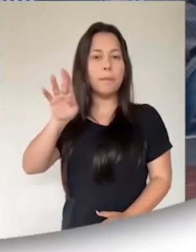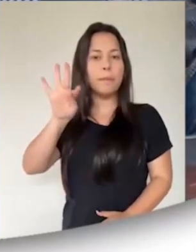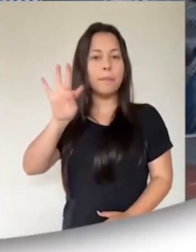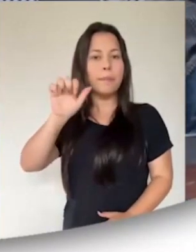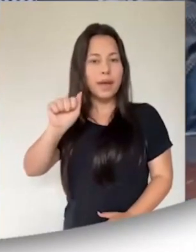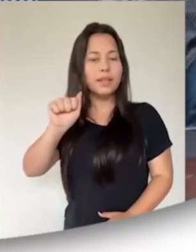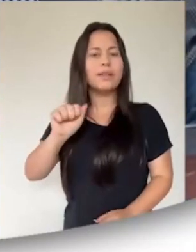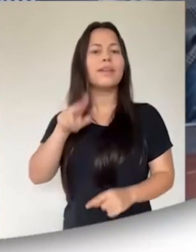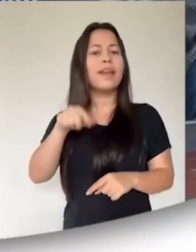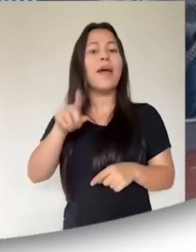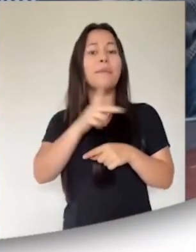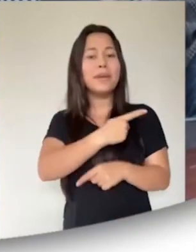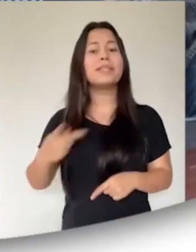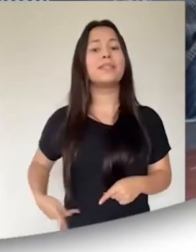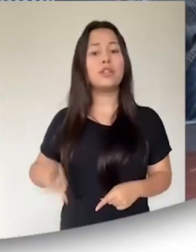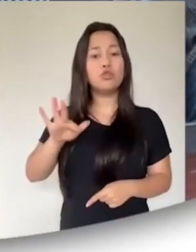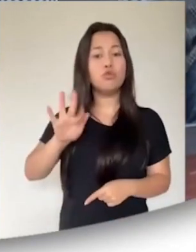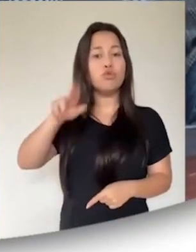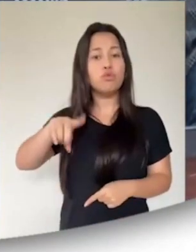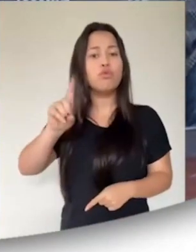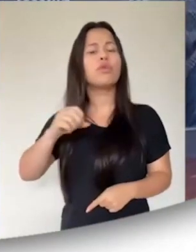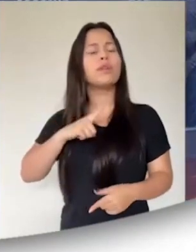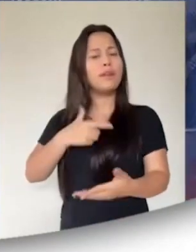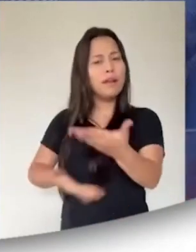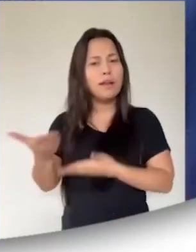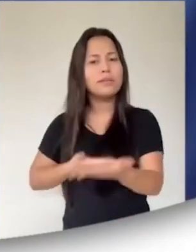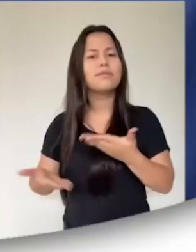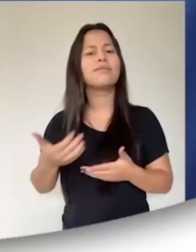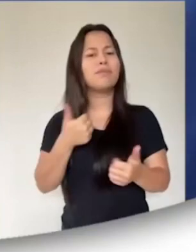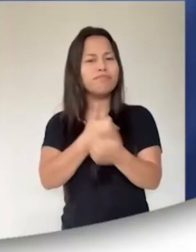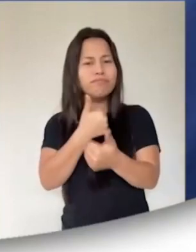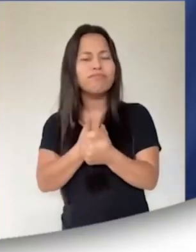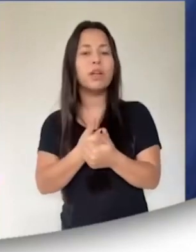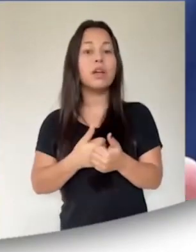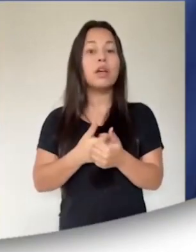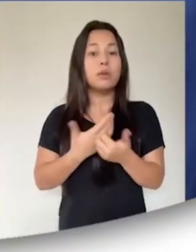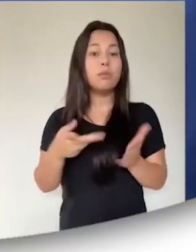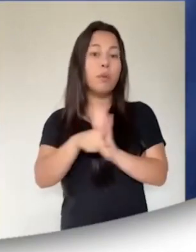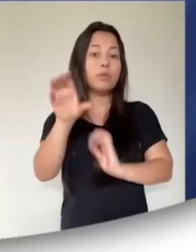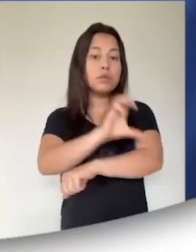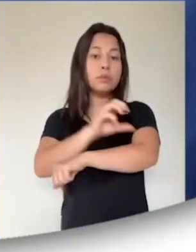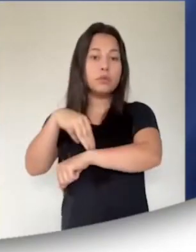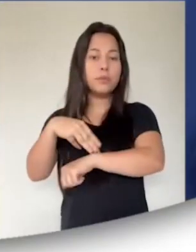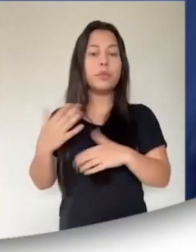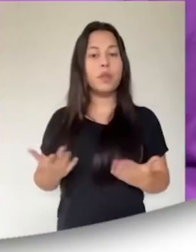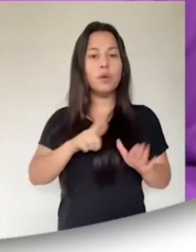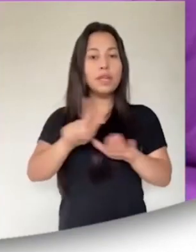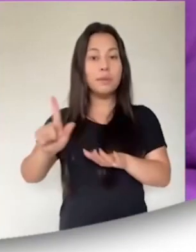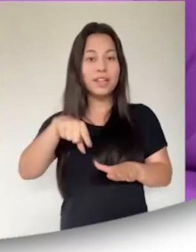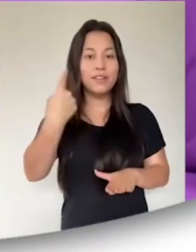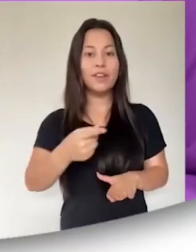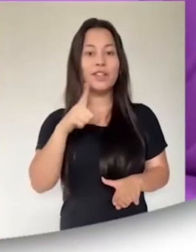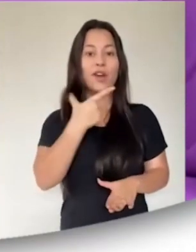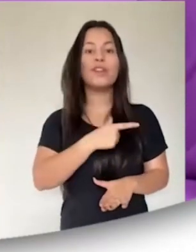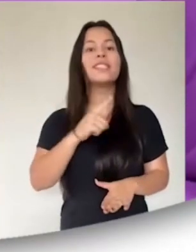que é presidente do fundo e que tem uma relação de muita interatividade, muita proximidade com as atividades do CEPROSSOM. A partir